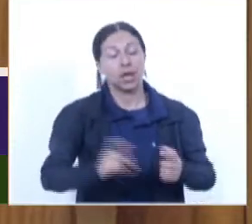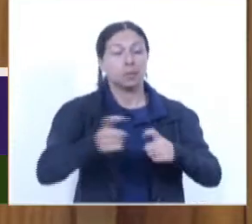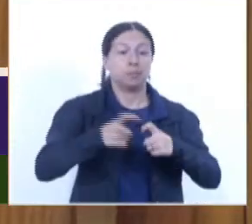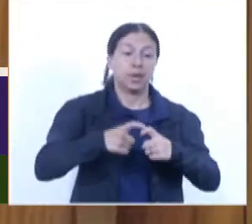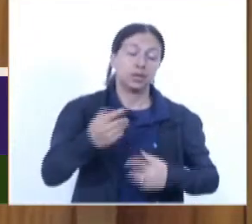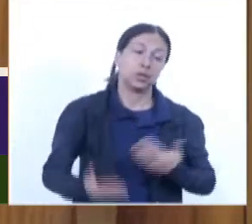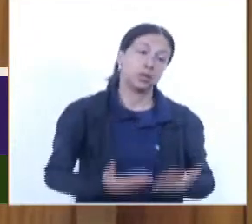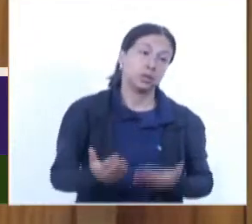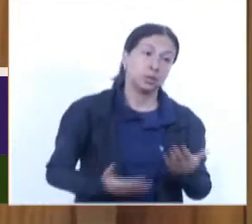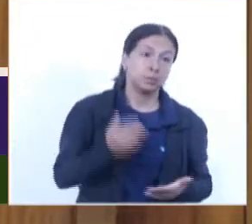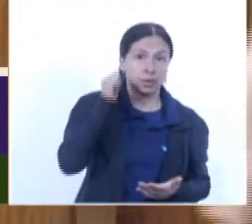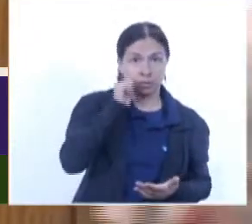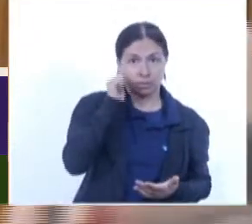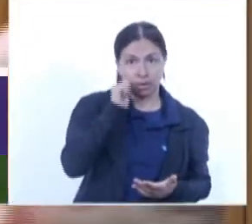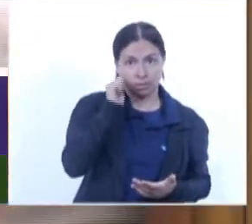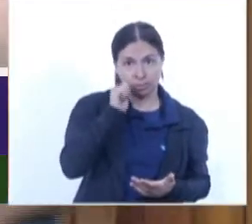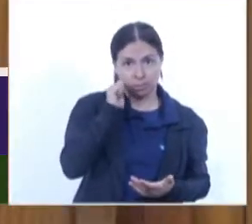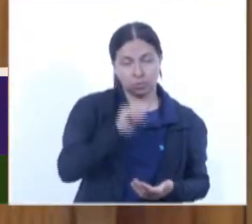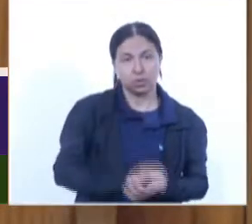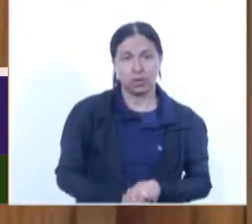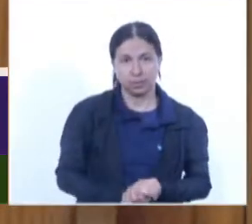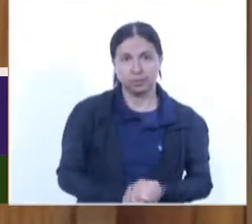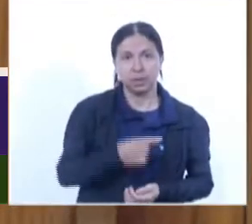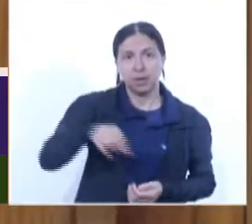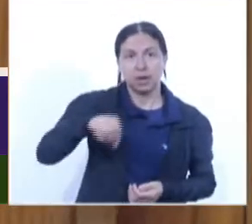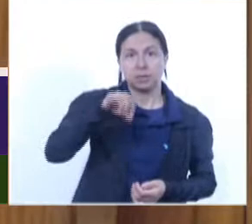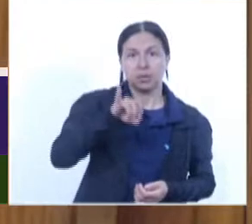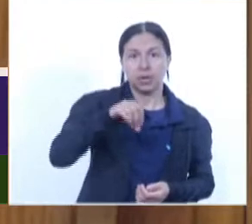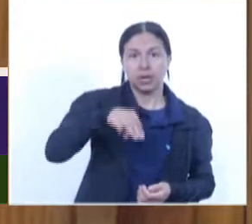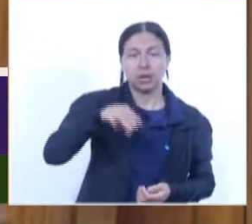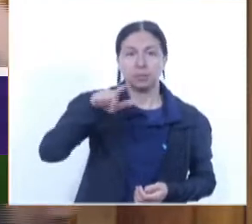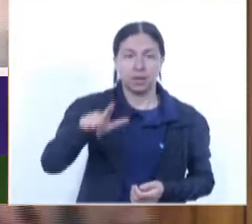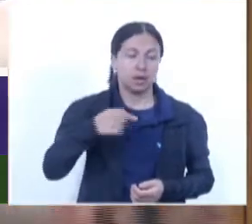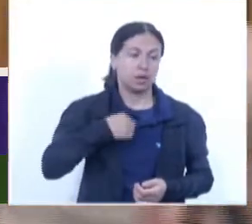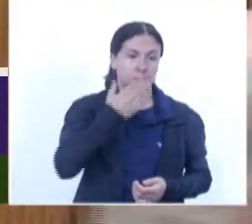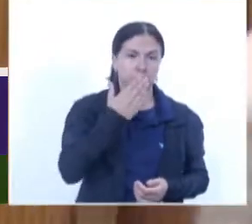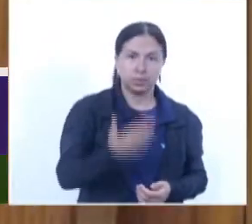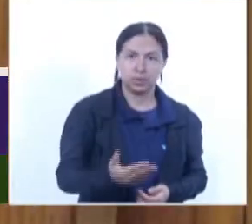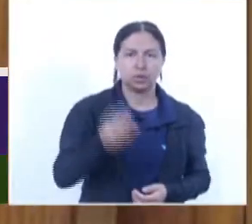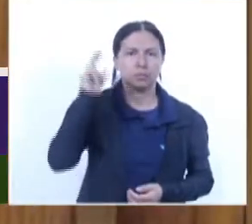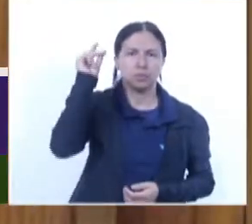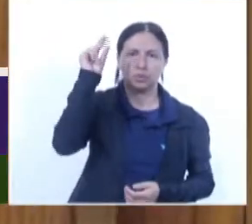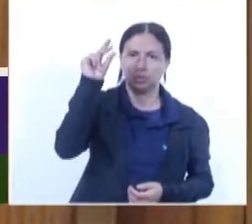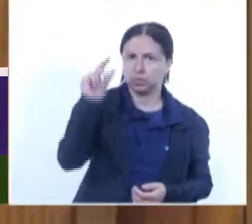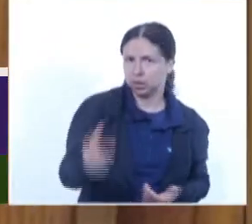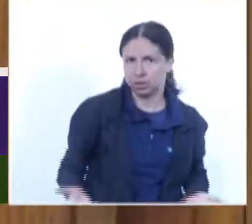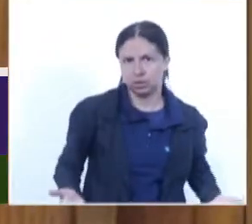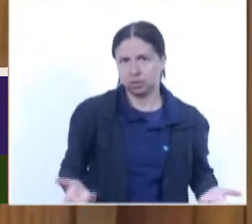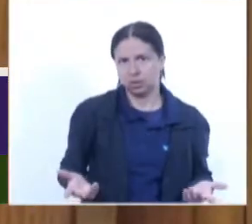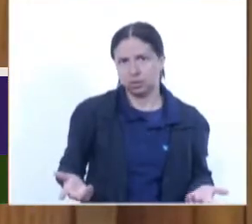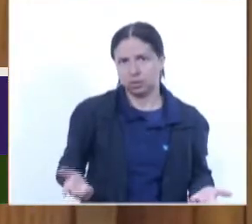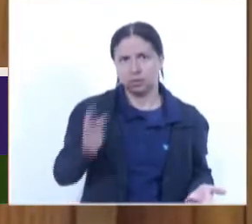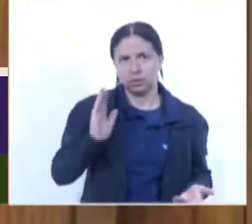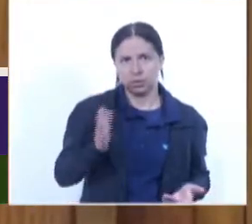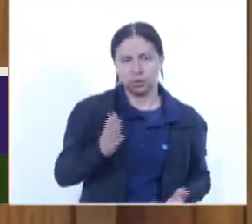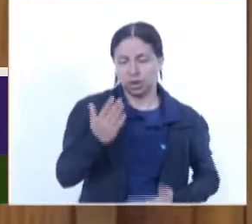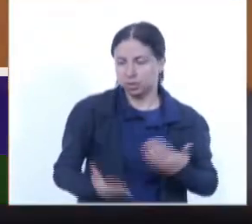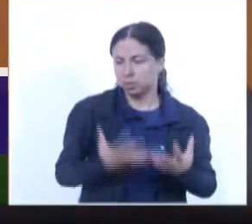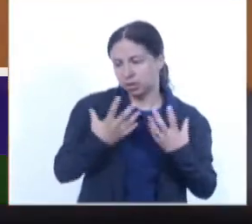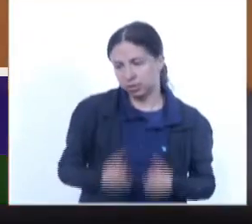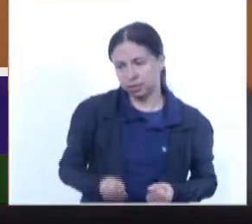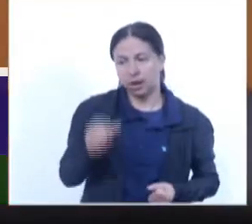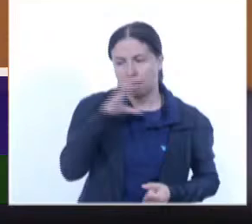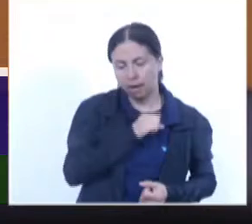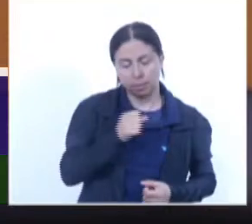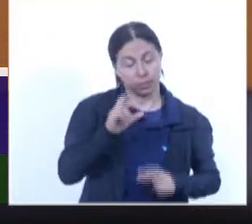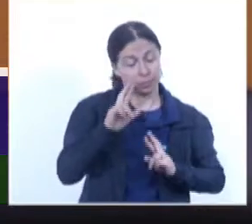para não ter que ir para o ML Então são coisas que eu estou solicitando já tem muito tempo e Espero ser atendida o mais rápido possível